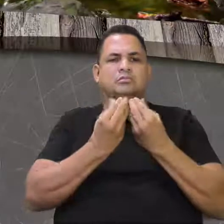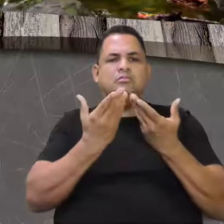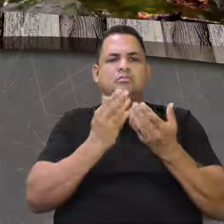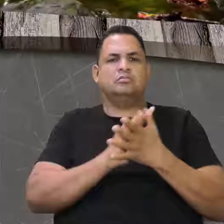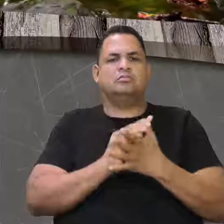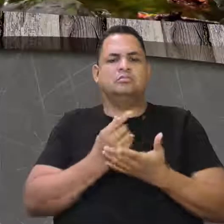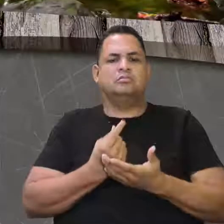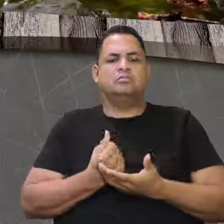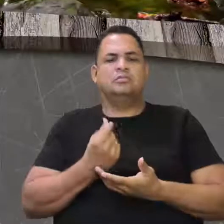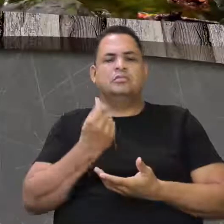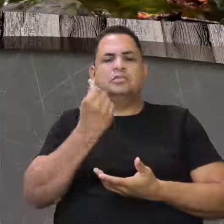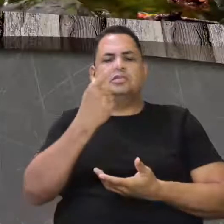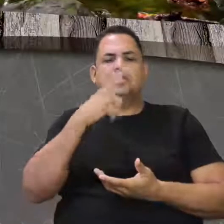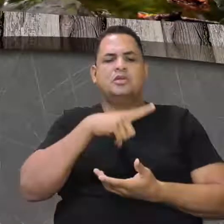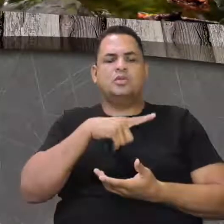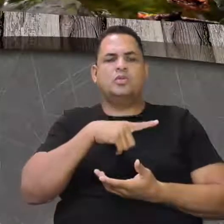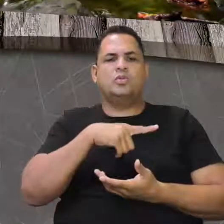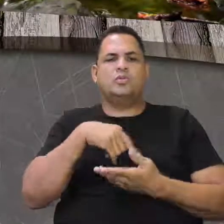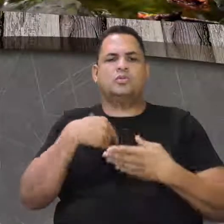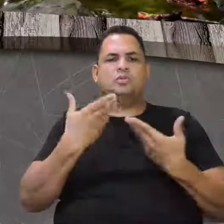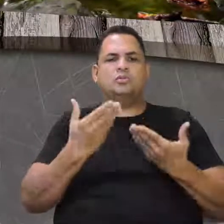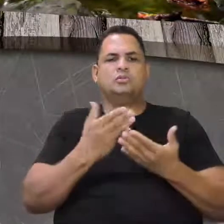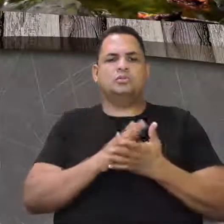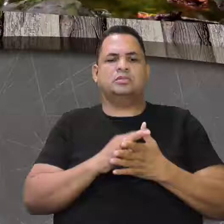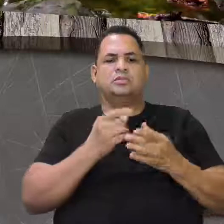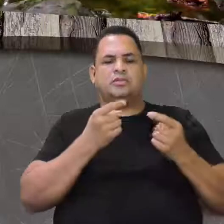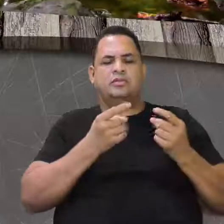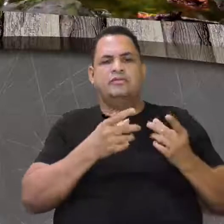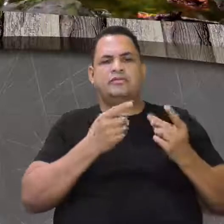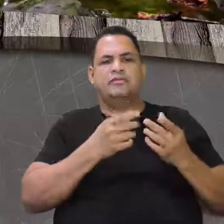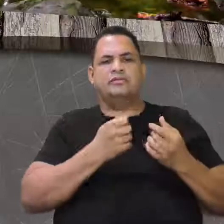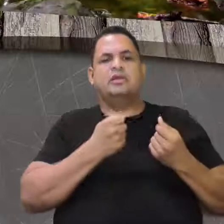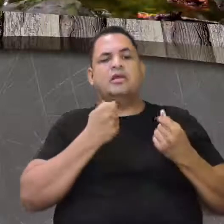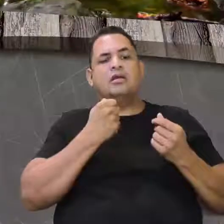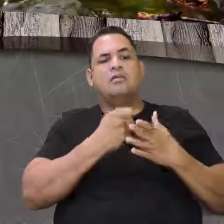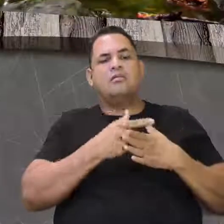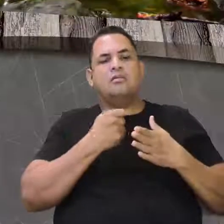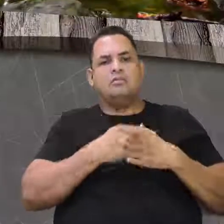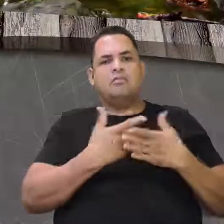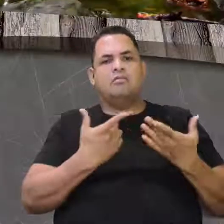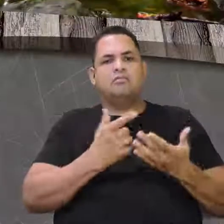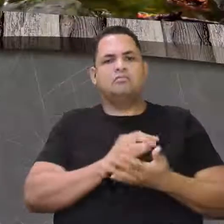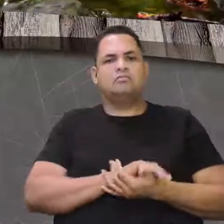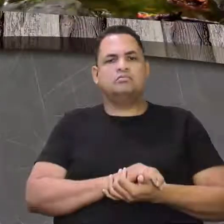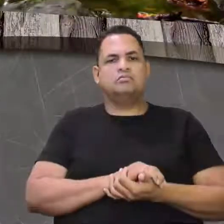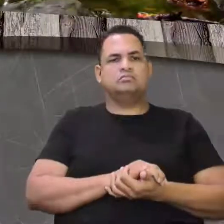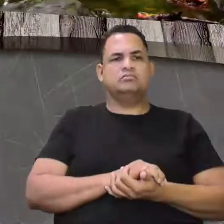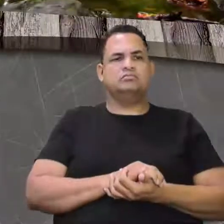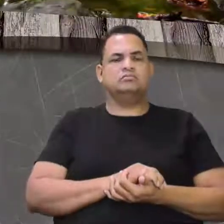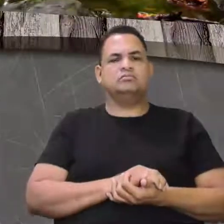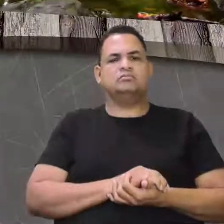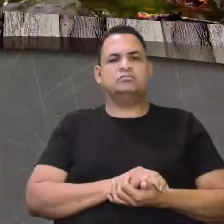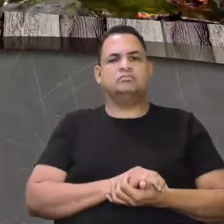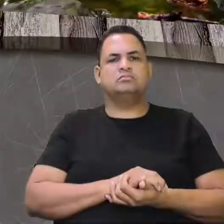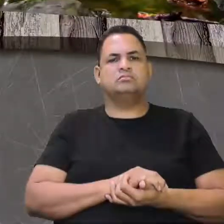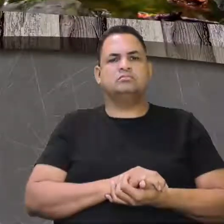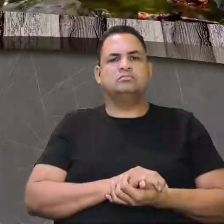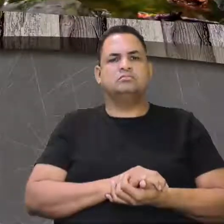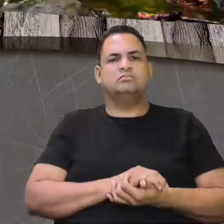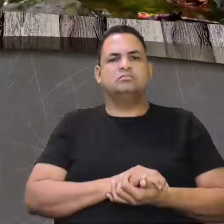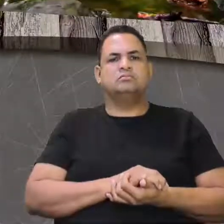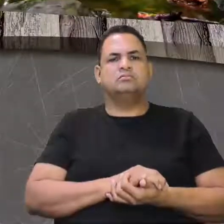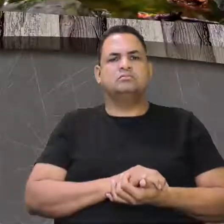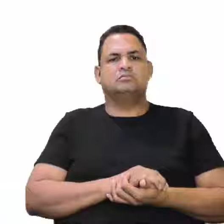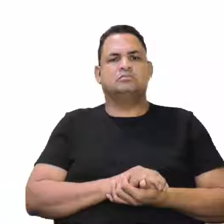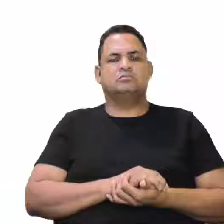essas pessoas vão lucrar com isso. Comercializar, potencial comercial. Né?